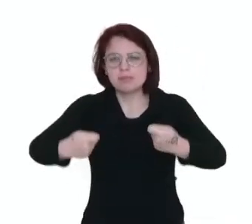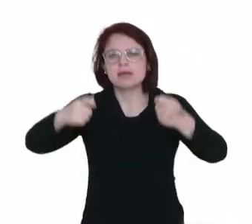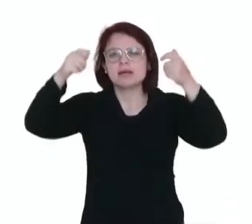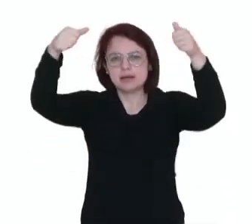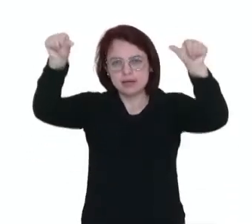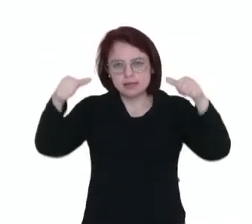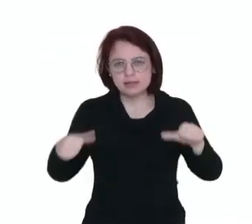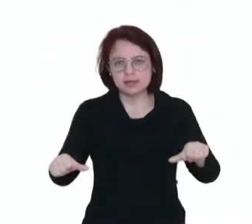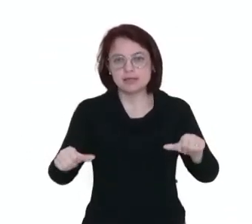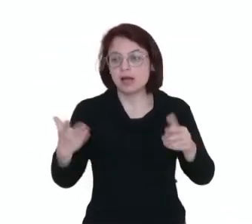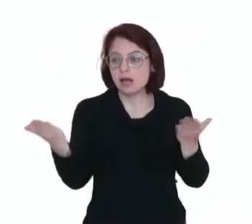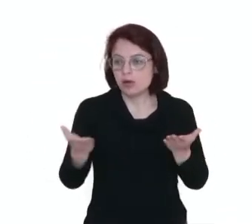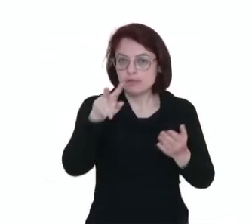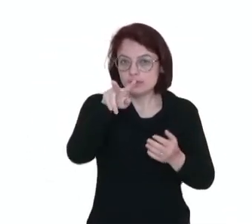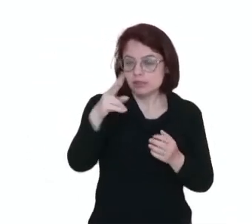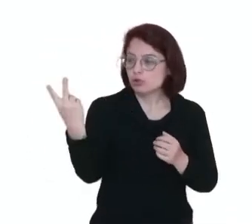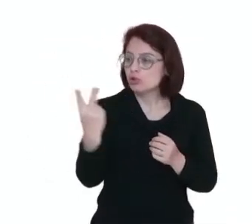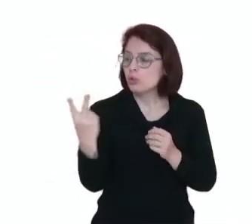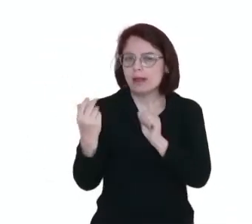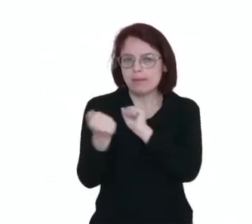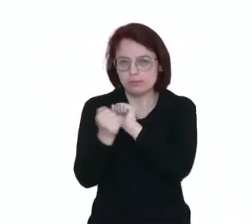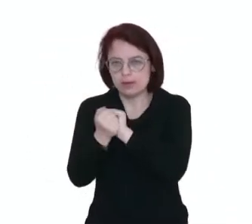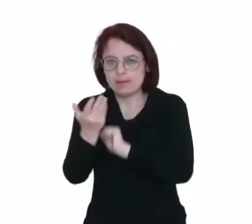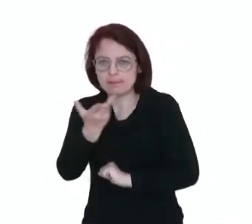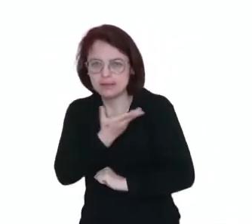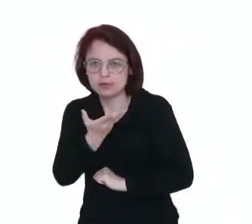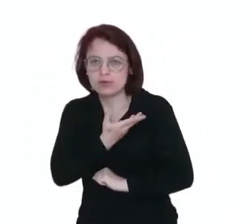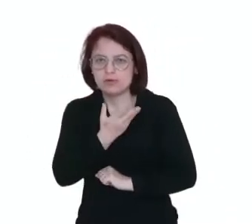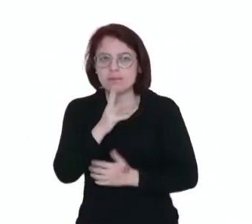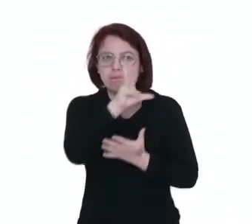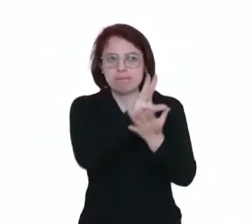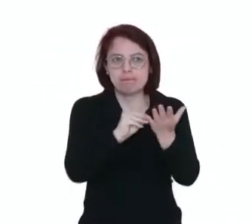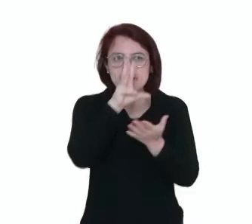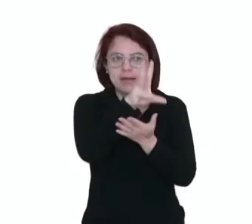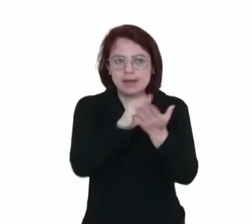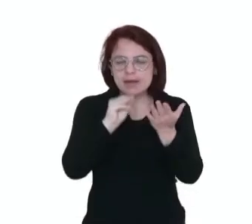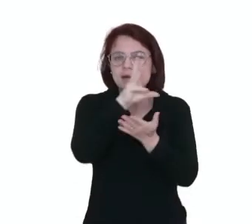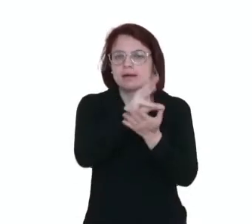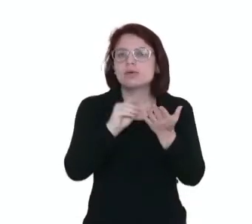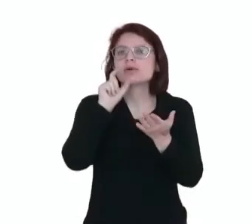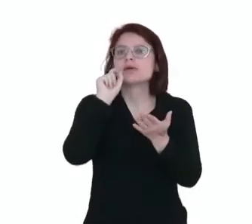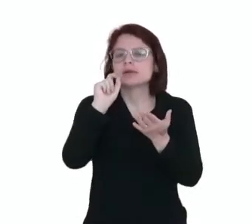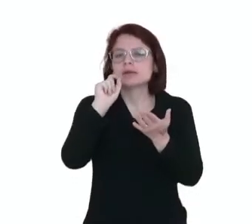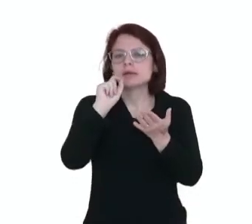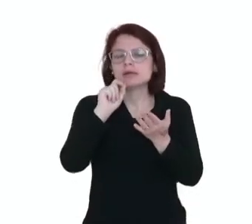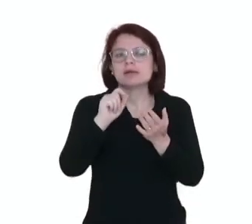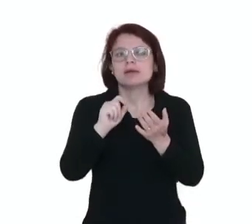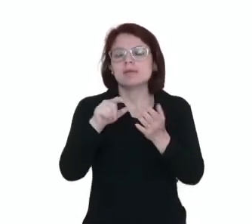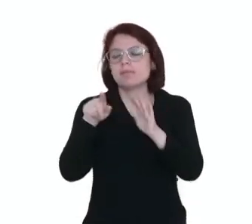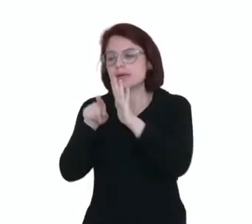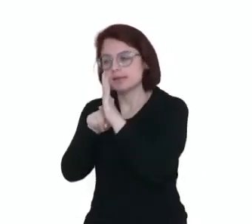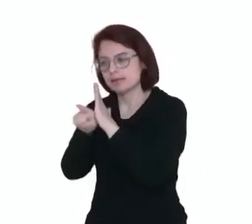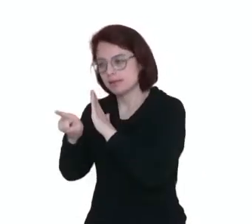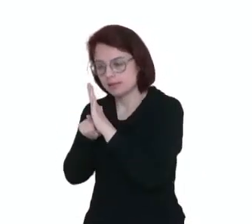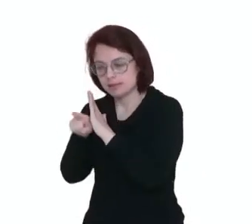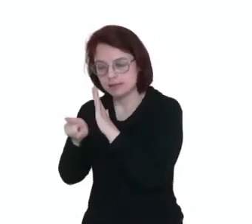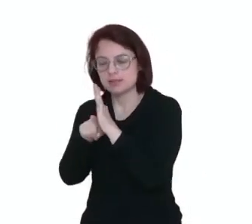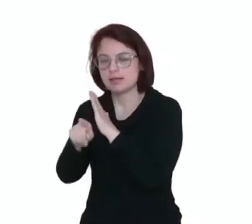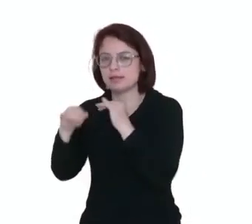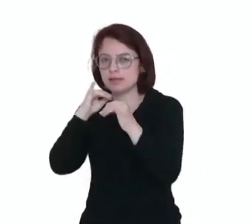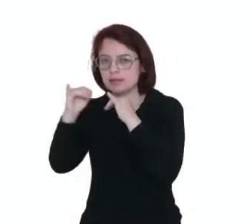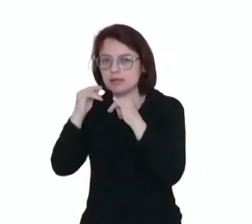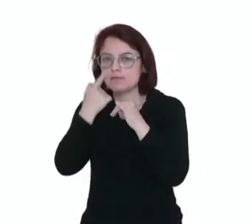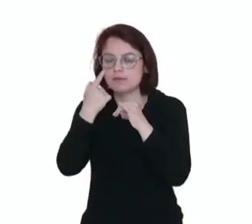campanha, em duplas, anote as principais informações sobre o tema relacionado. Pesquise na internet e outras informações